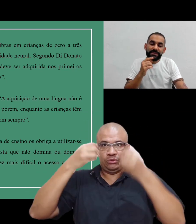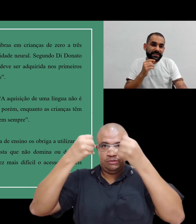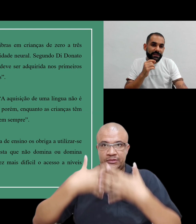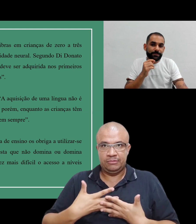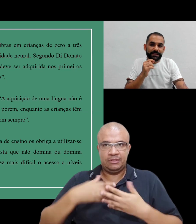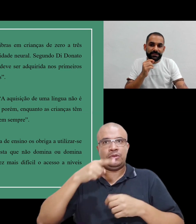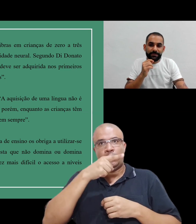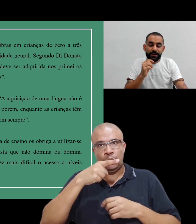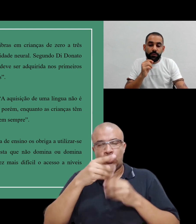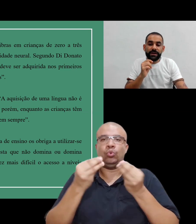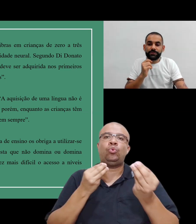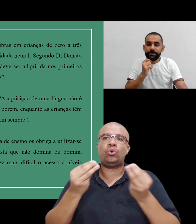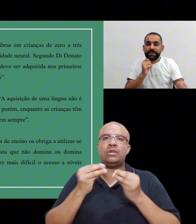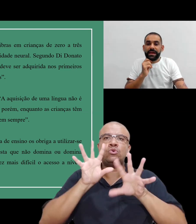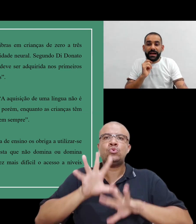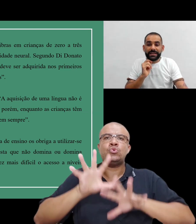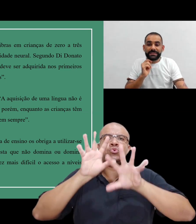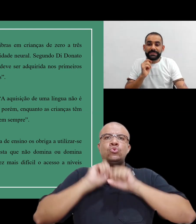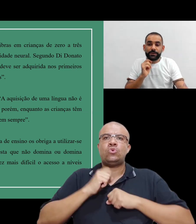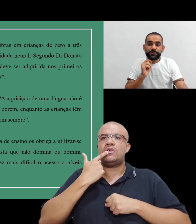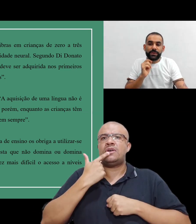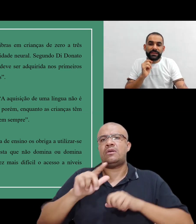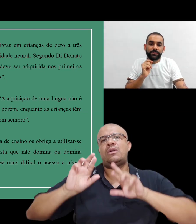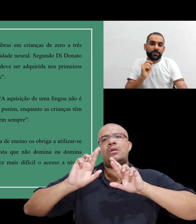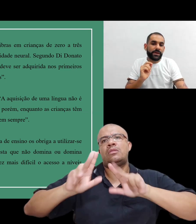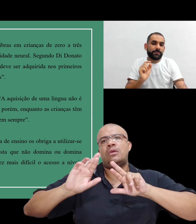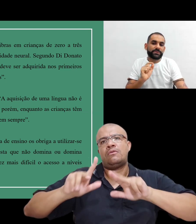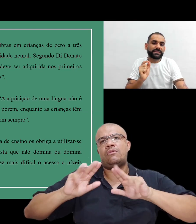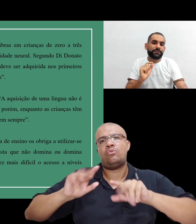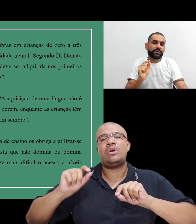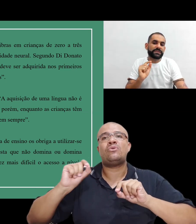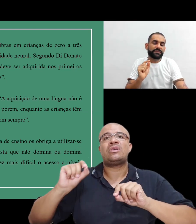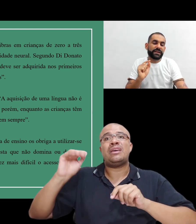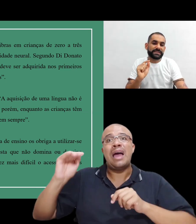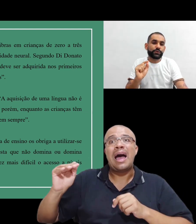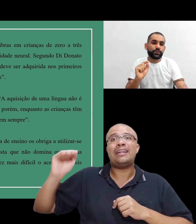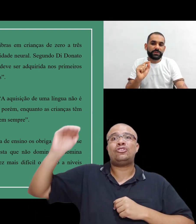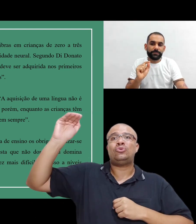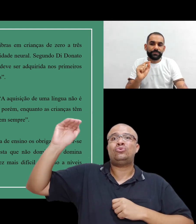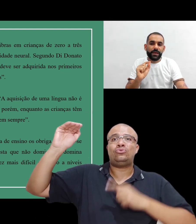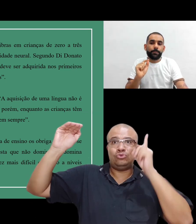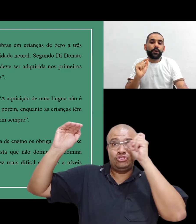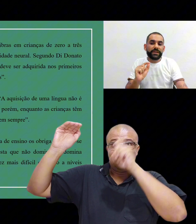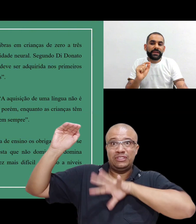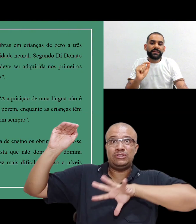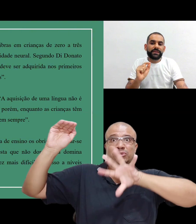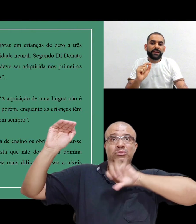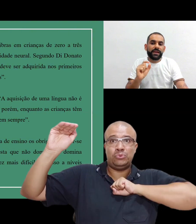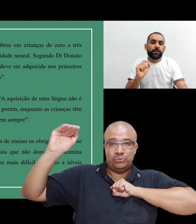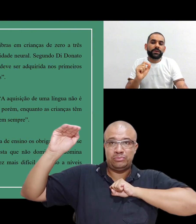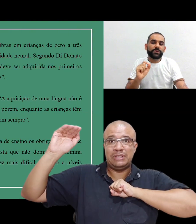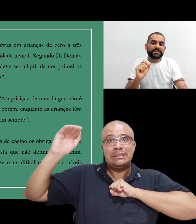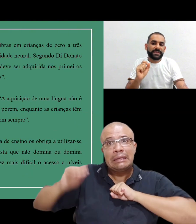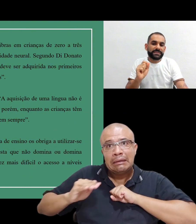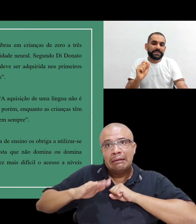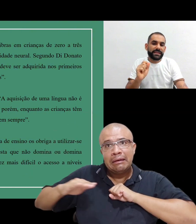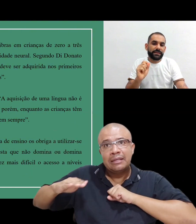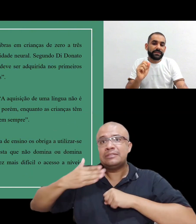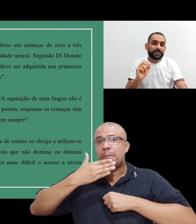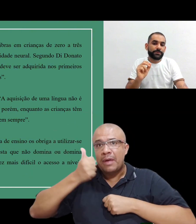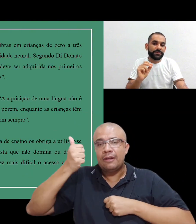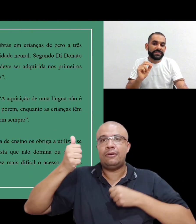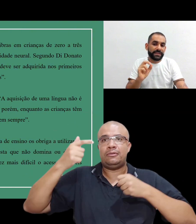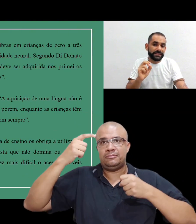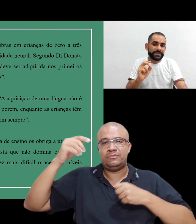Santana, 2007, página 64, a aquisição de uma língua não é impossível durante a fase adulta. Porém, enquanto as crianças